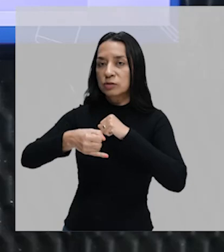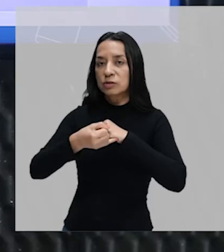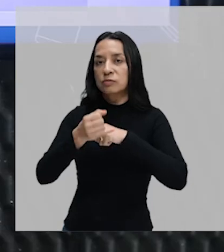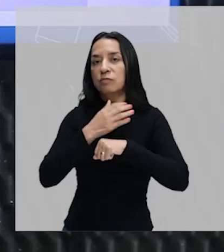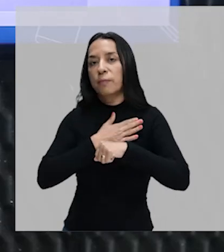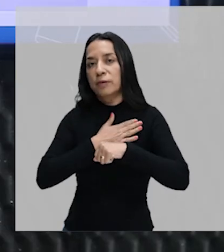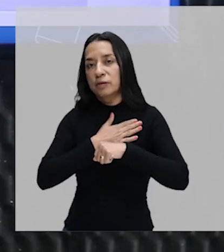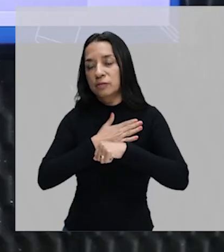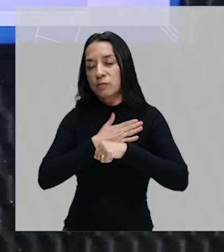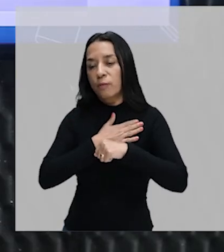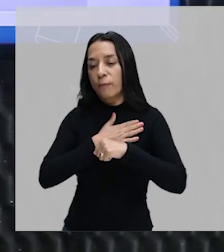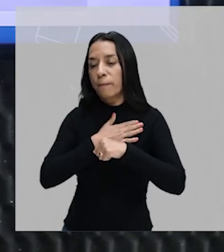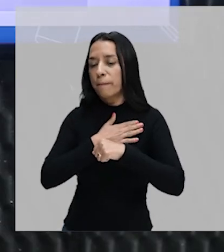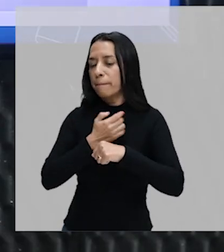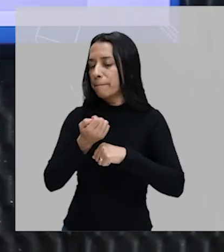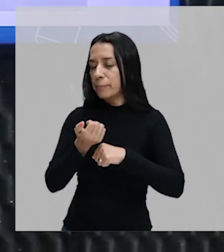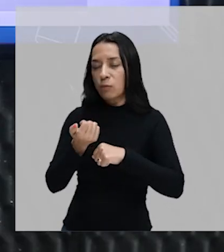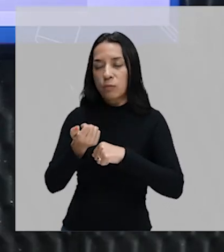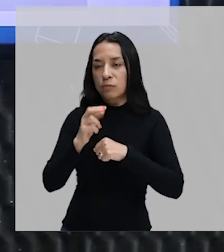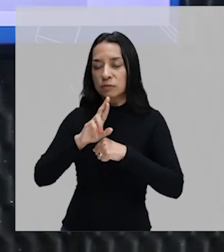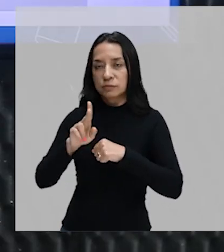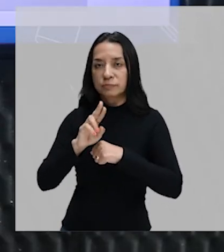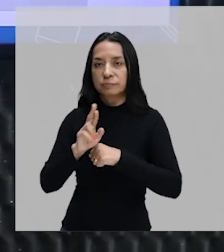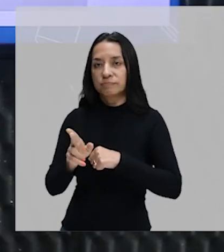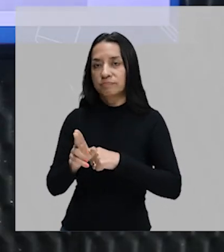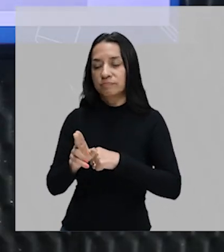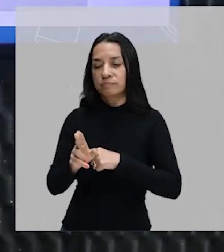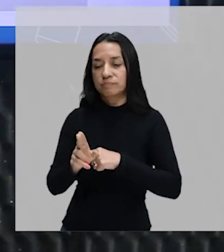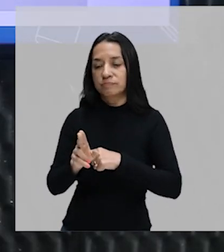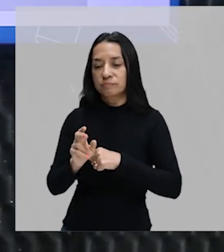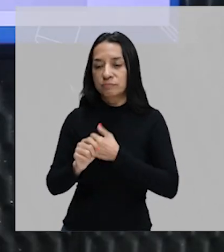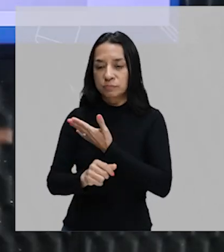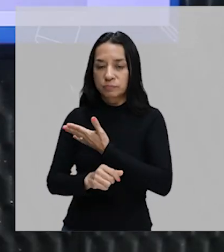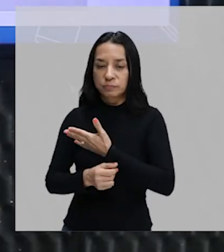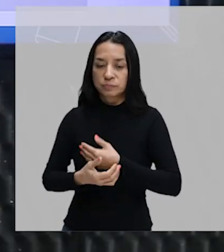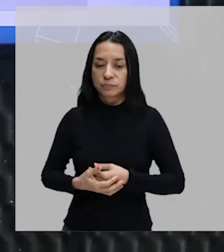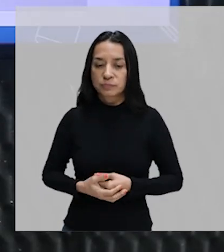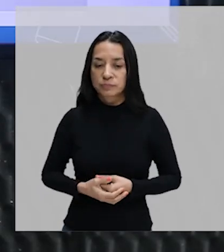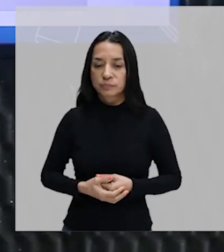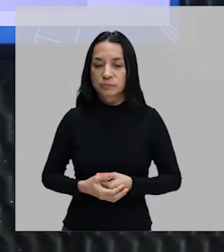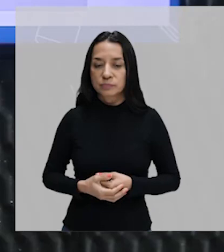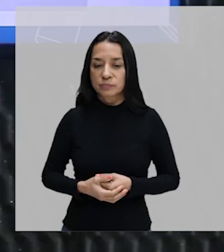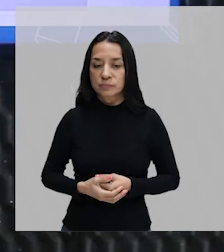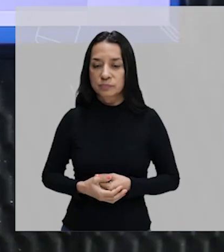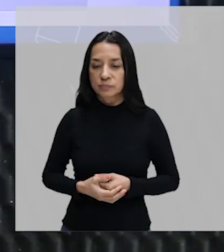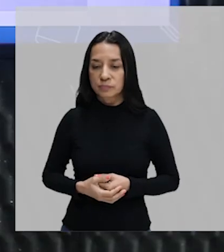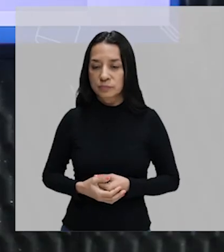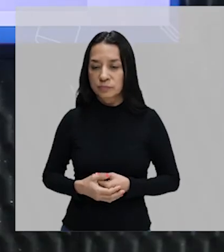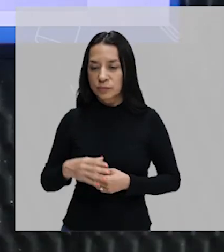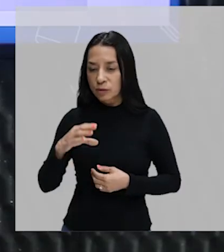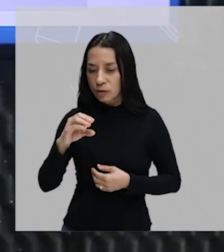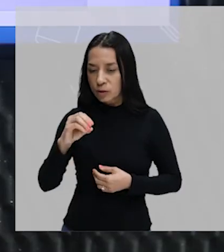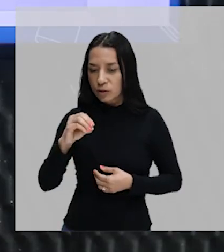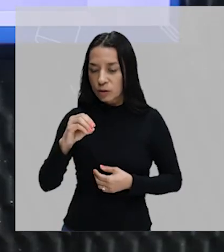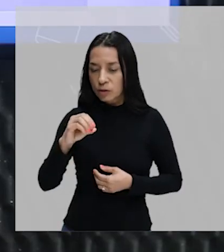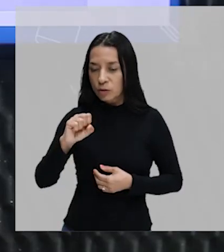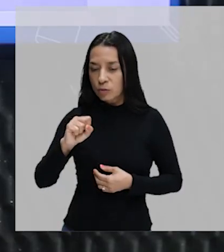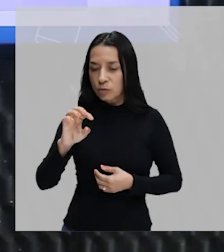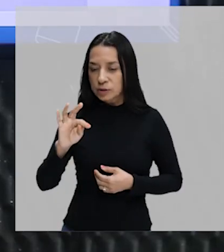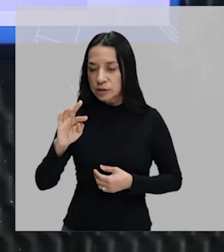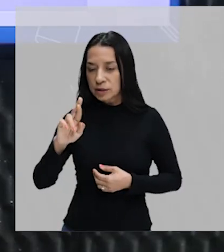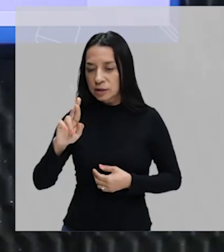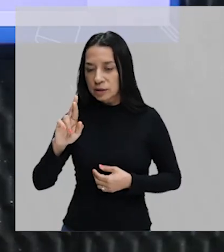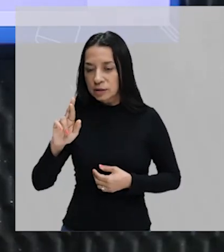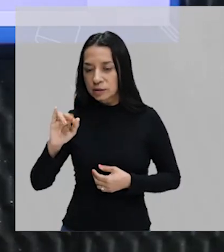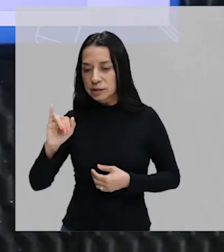São poucas as diferenças, tá? Então, aqui em costarricense, embora eu pronuncie um R vibrante,